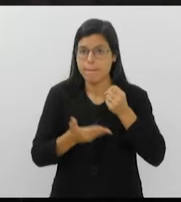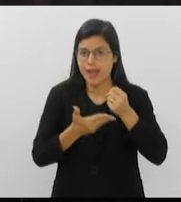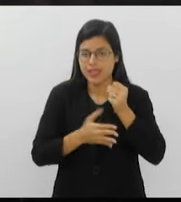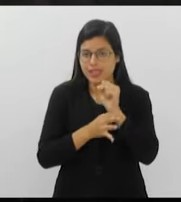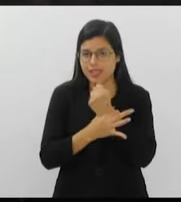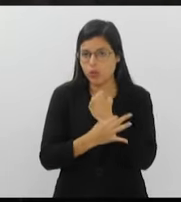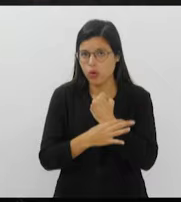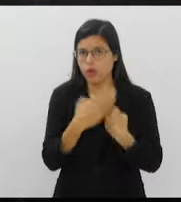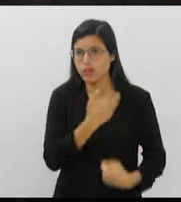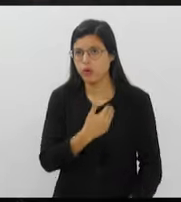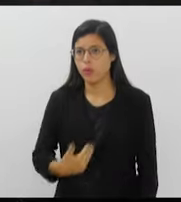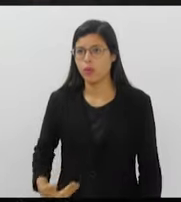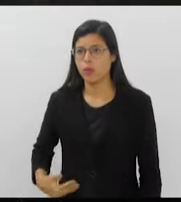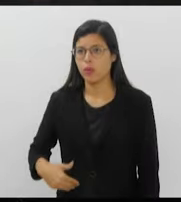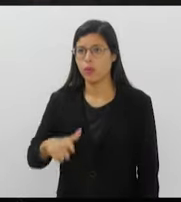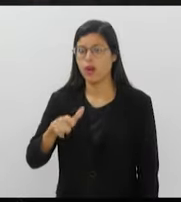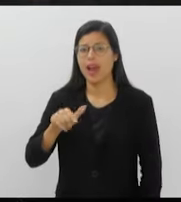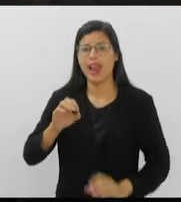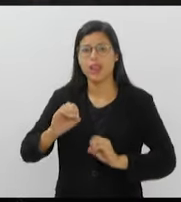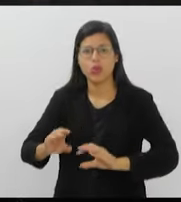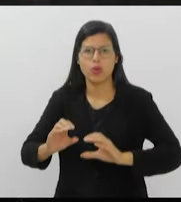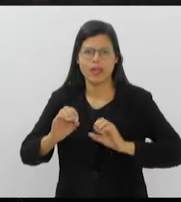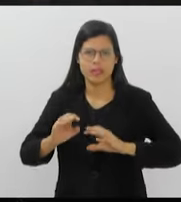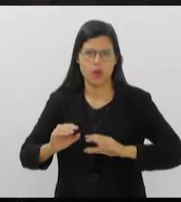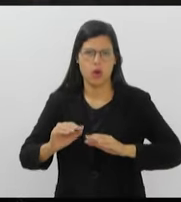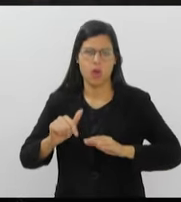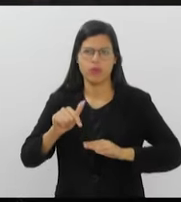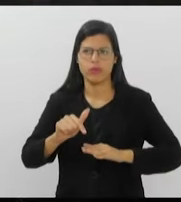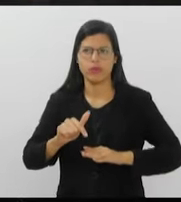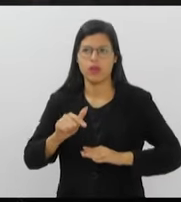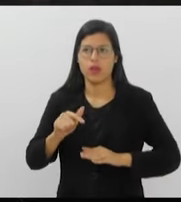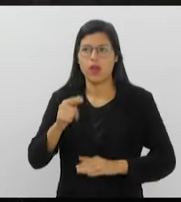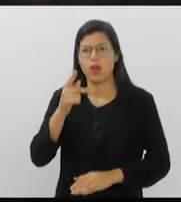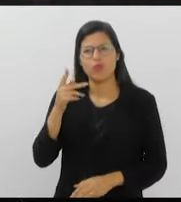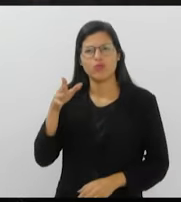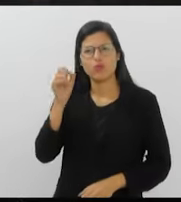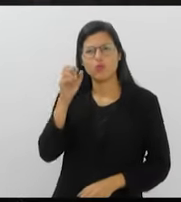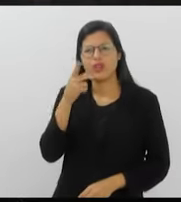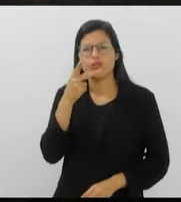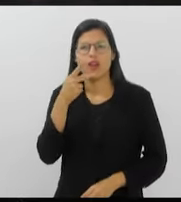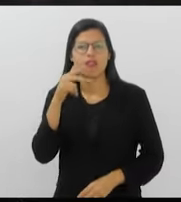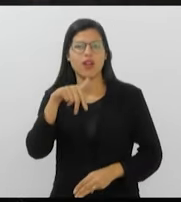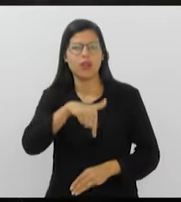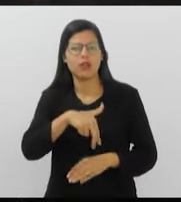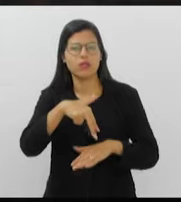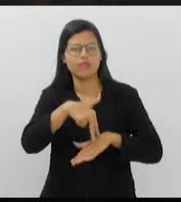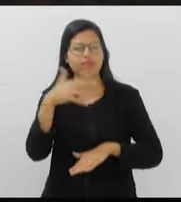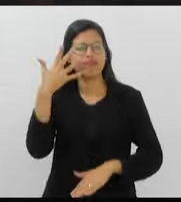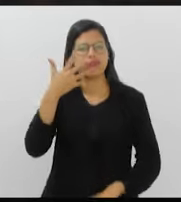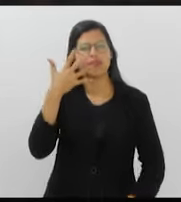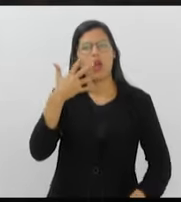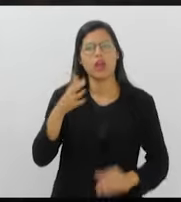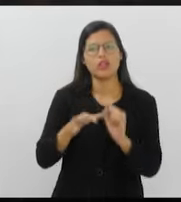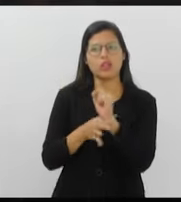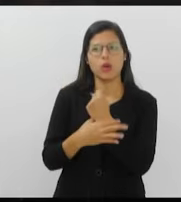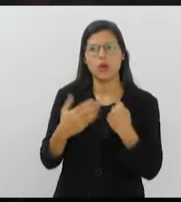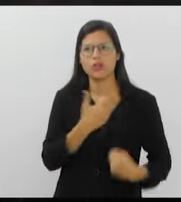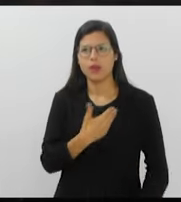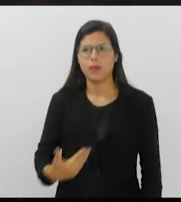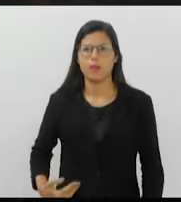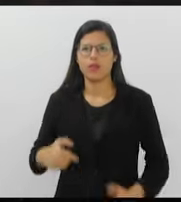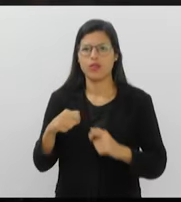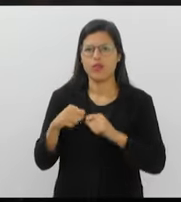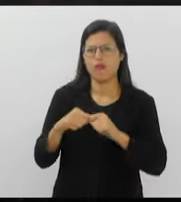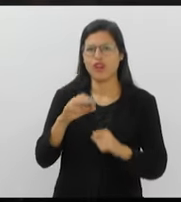pública é a educação. O que eu mais escuto eles virem aqui falar é o seguinte, segurança pública não se faz com